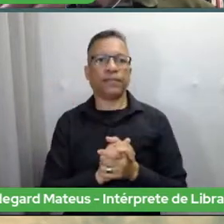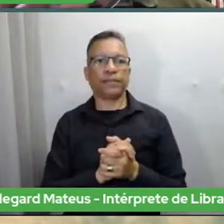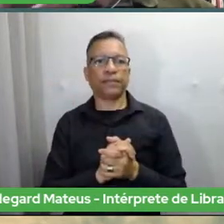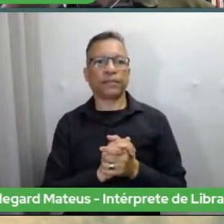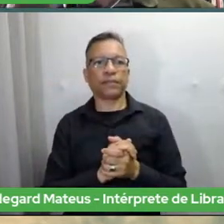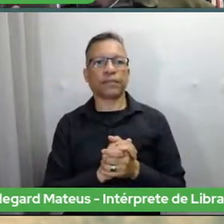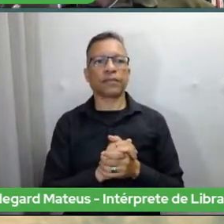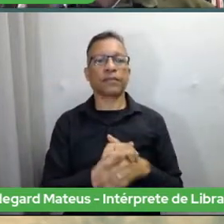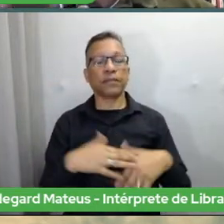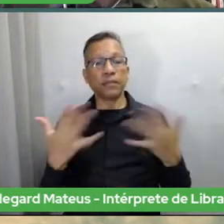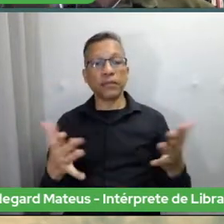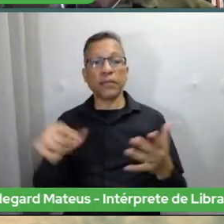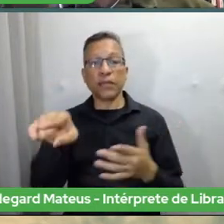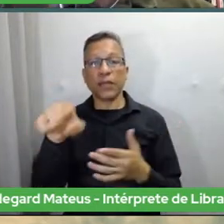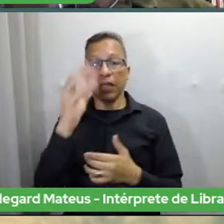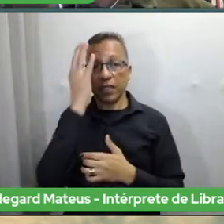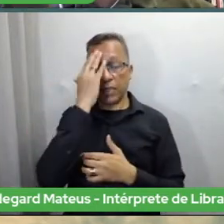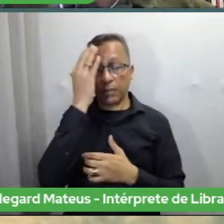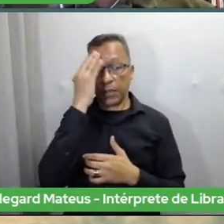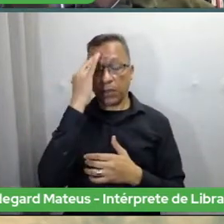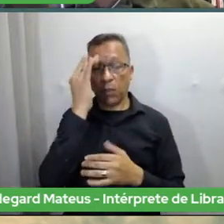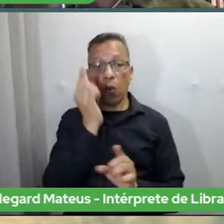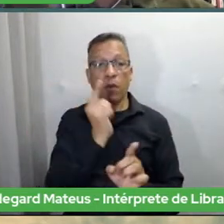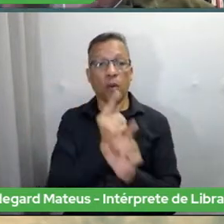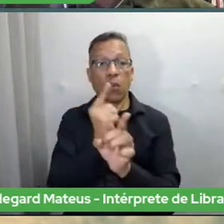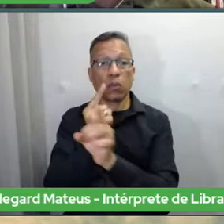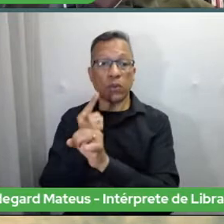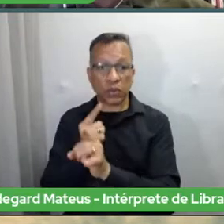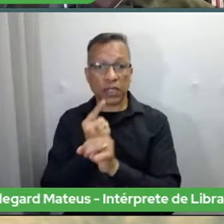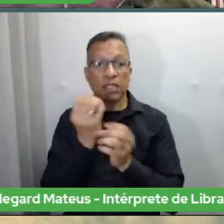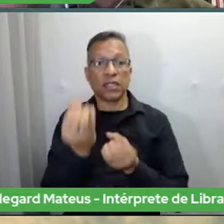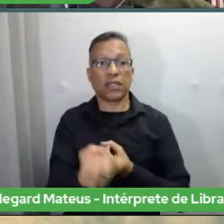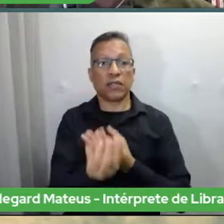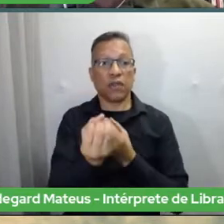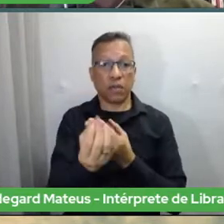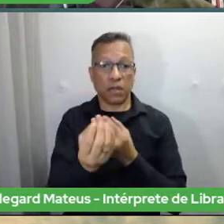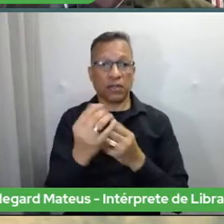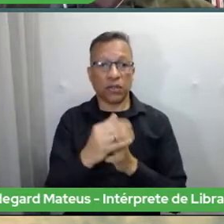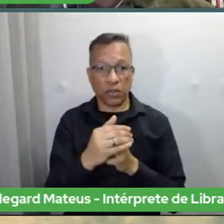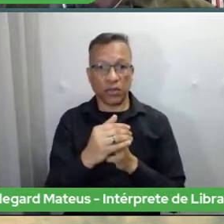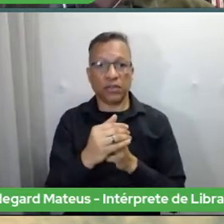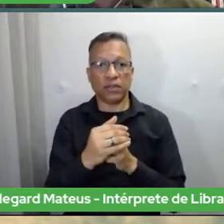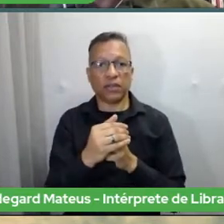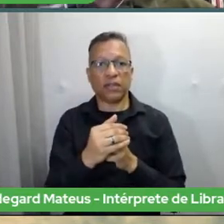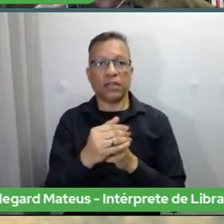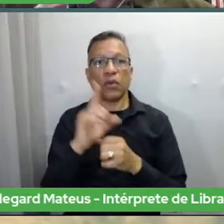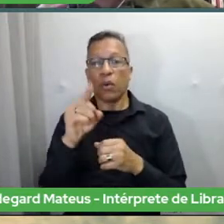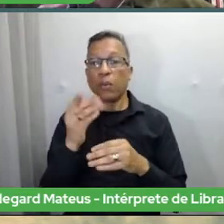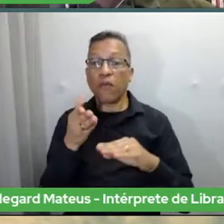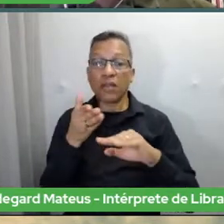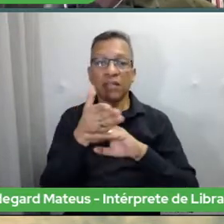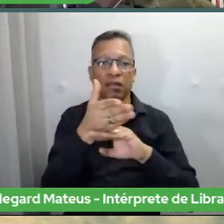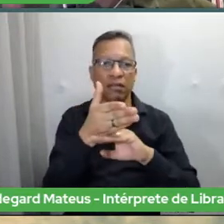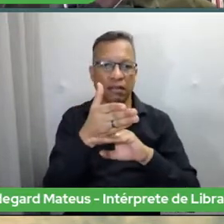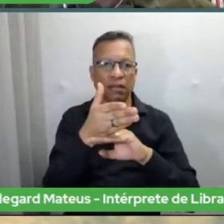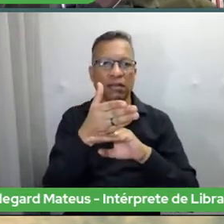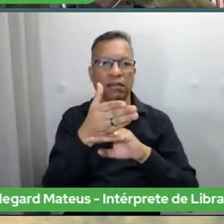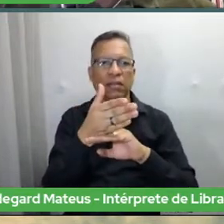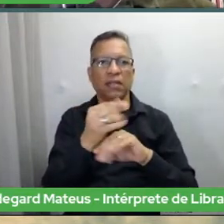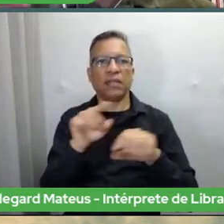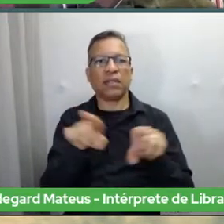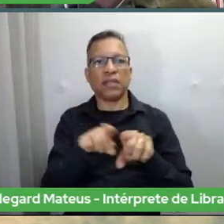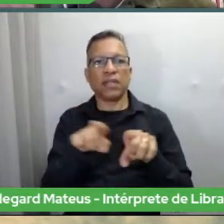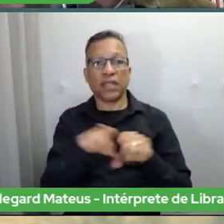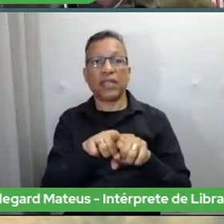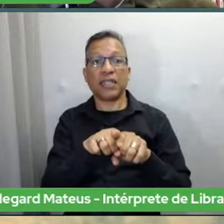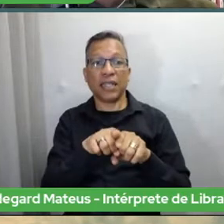Então, eu tenho que saber como descobrir que existe esse produto de dados, então esse dataset, e como eu posso acessá-lo. Ele deve ser endereçável, então eu